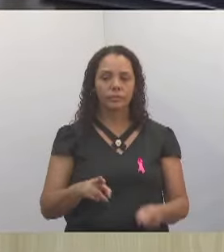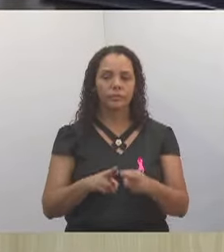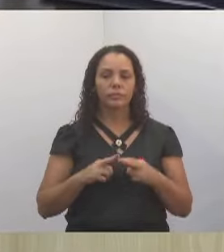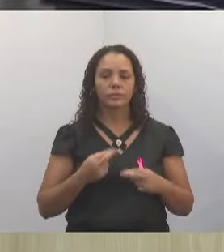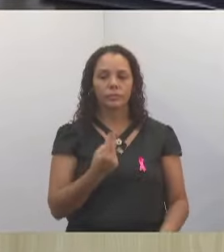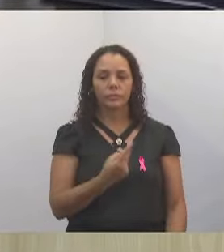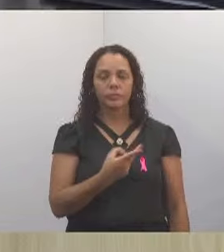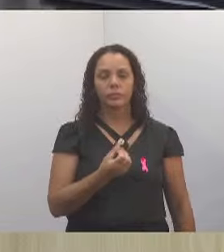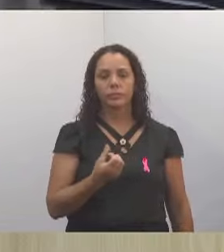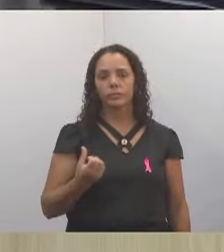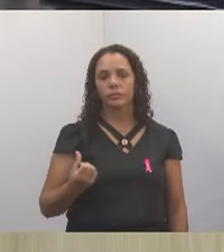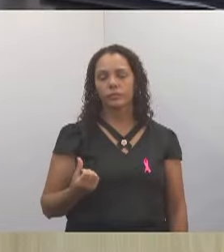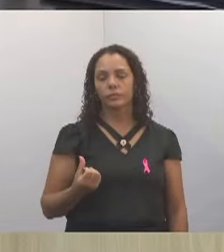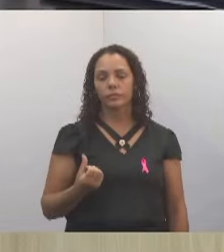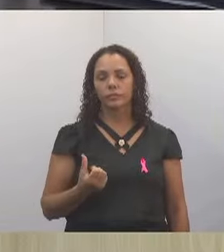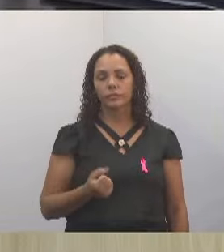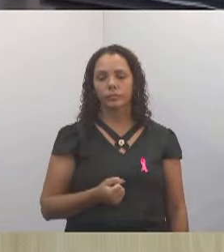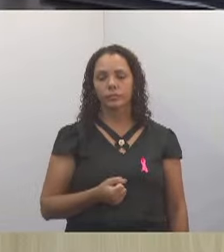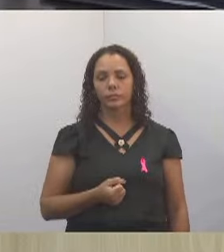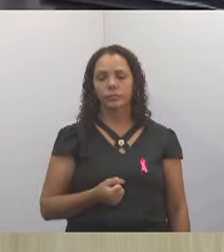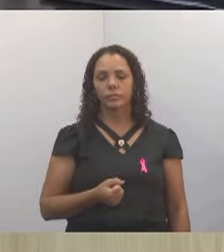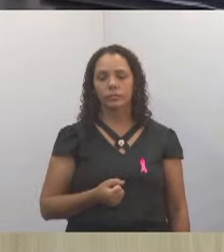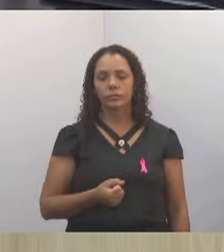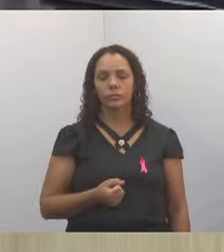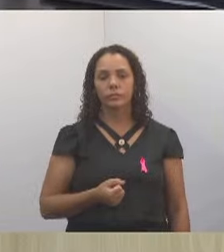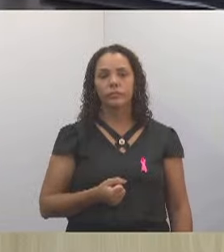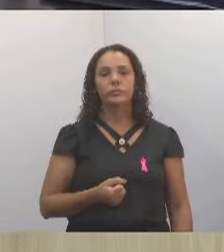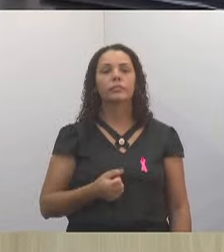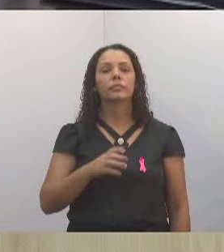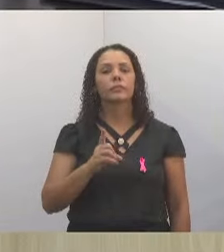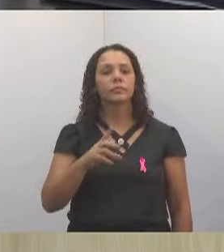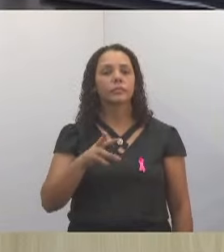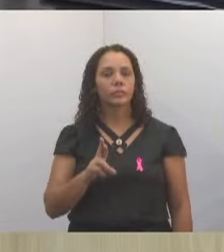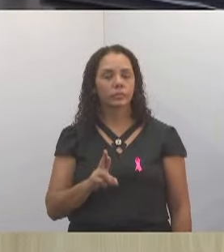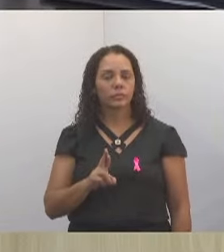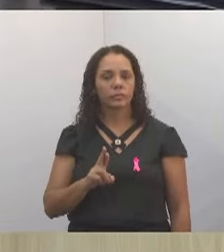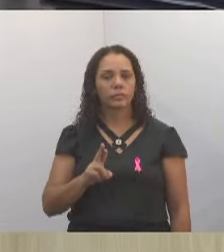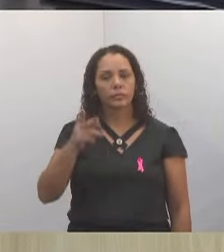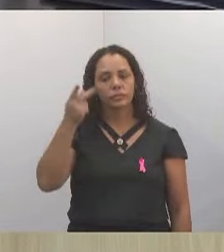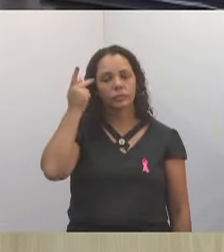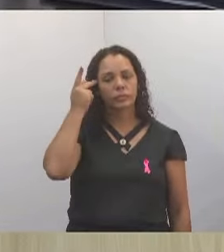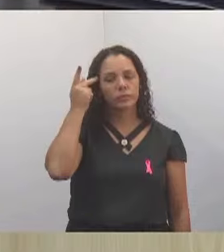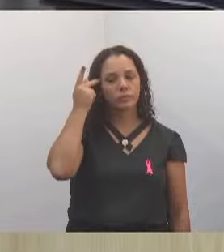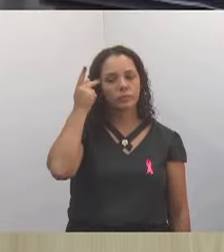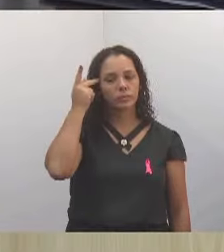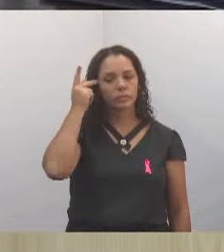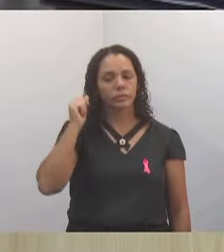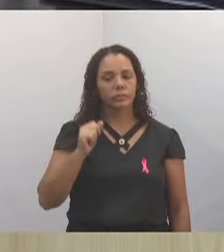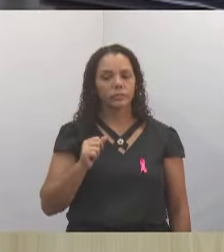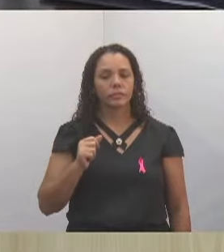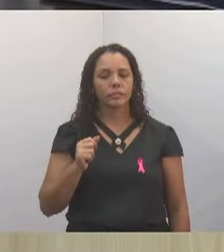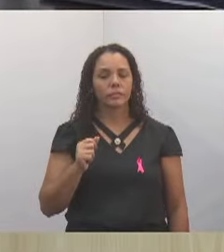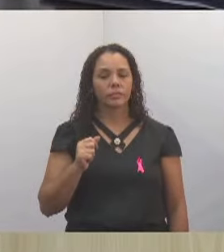Requerimento 266. Ao DR, Departamento de Estrada e Rodagem do Estado de São Paulo,